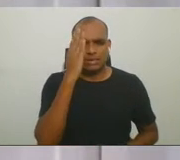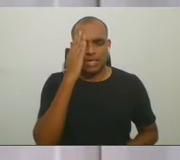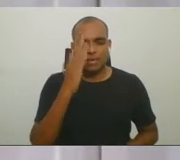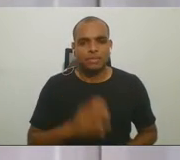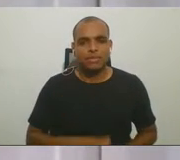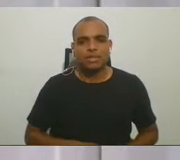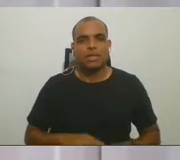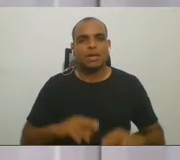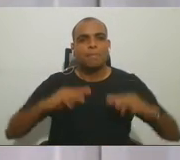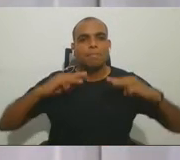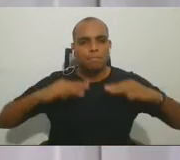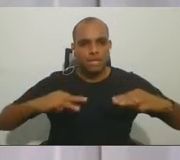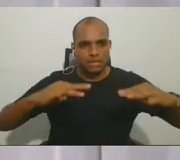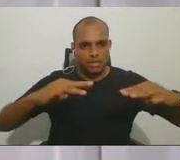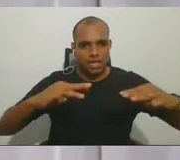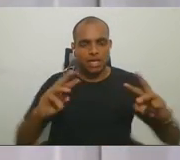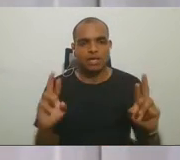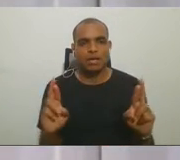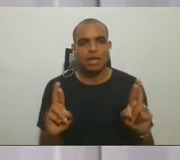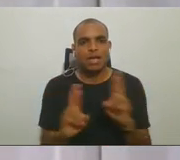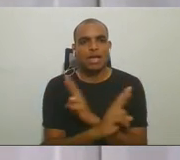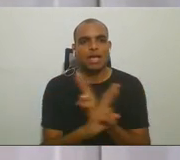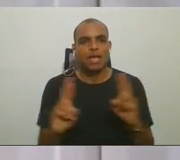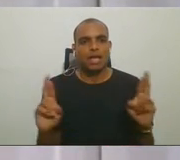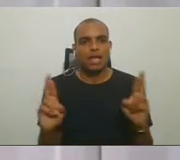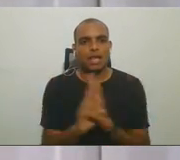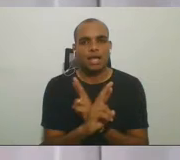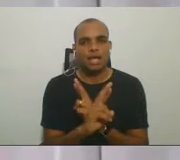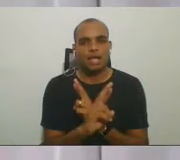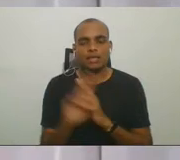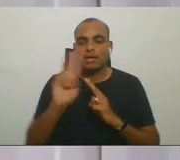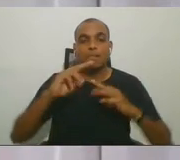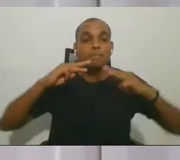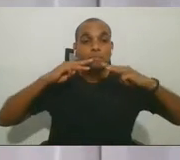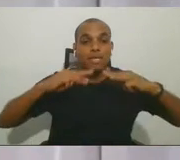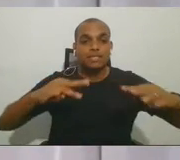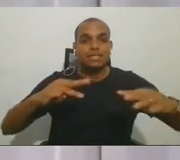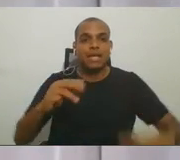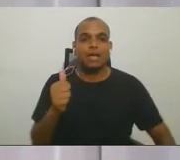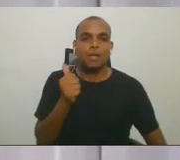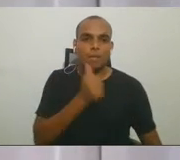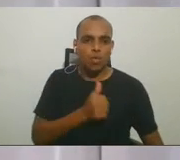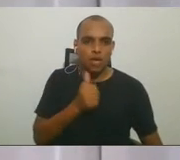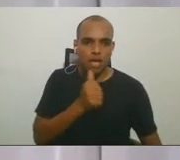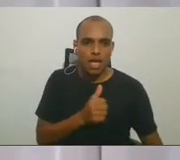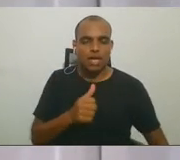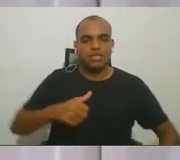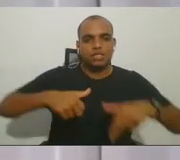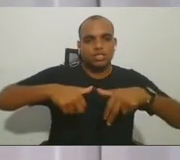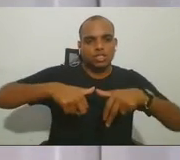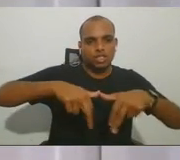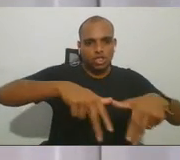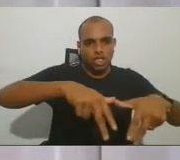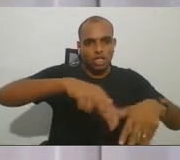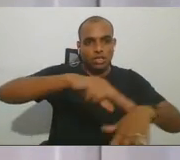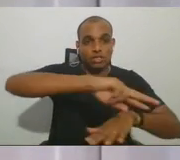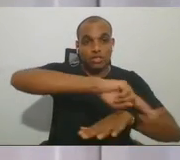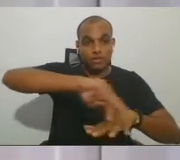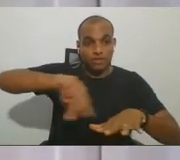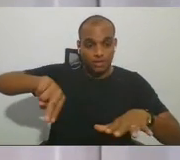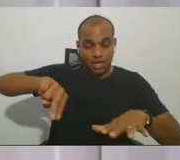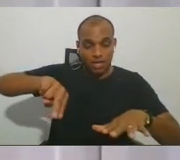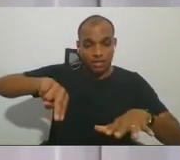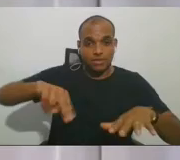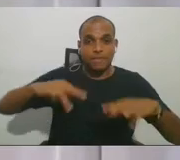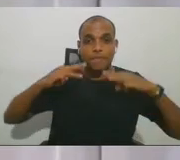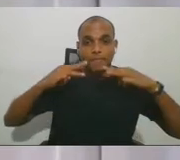Relação, Ministério de Mulheres, Gêneros e Diversidades. O Ministério da província de Buenos Aires